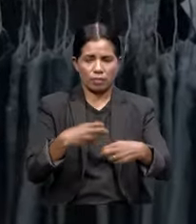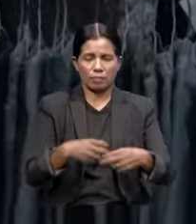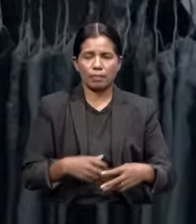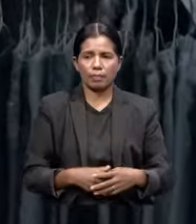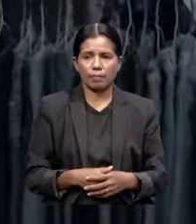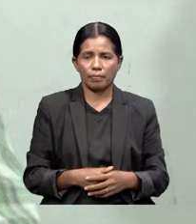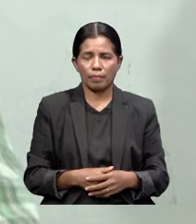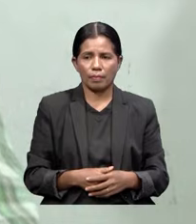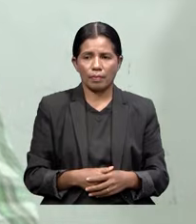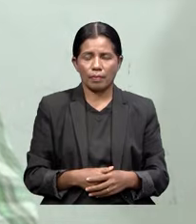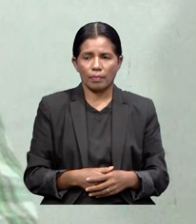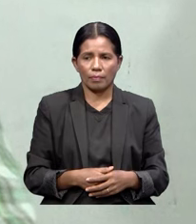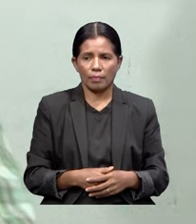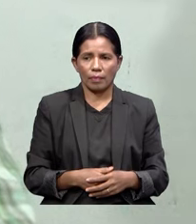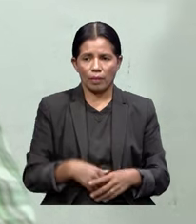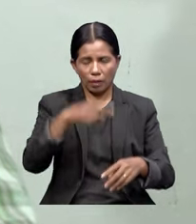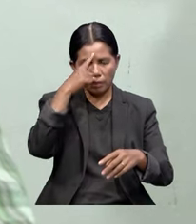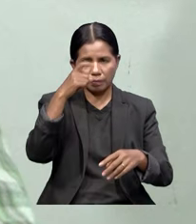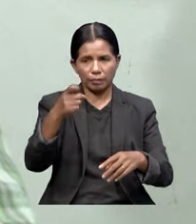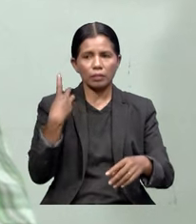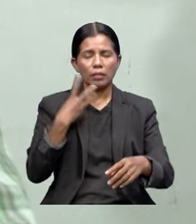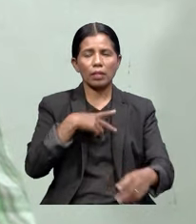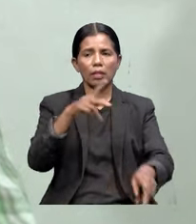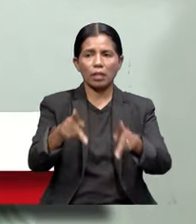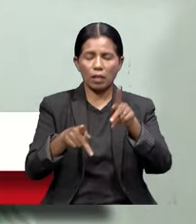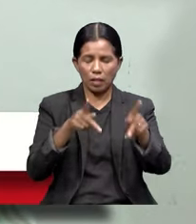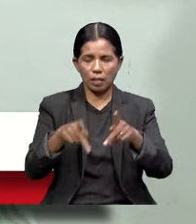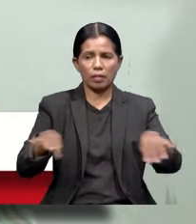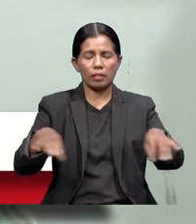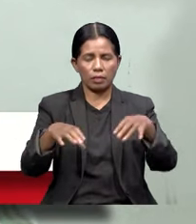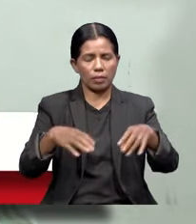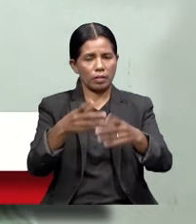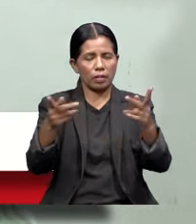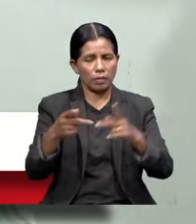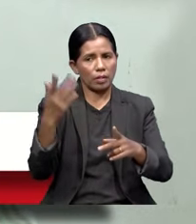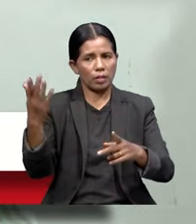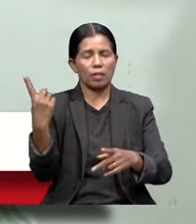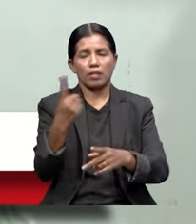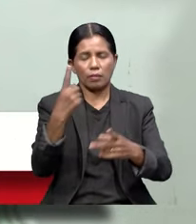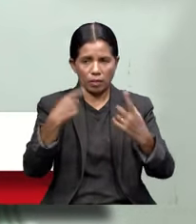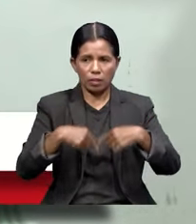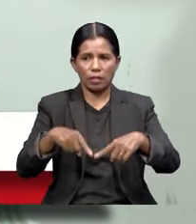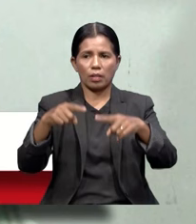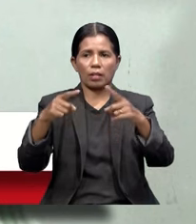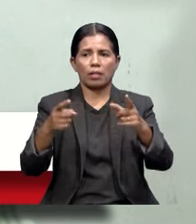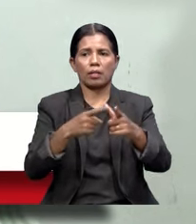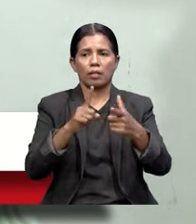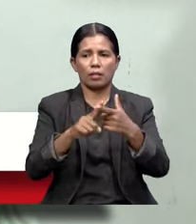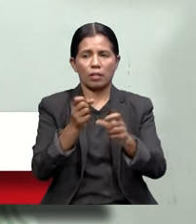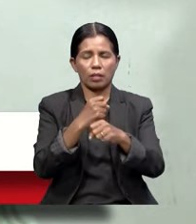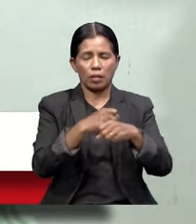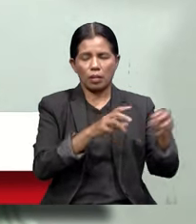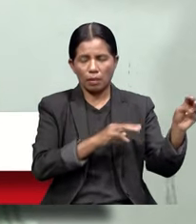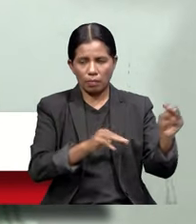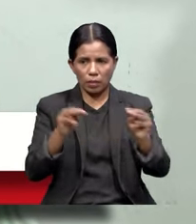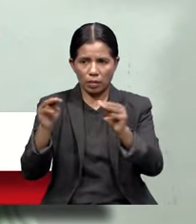Está na espera. Tamba a minha ema nebe serviço terreno né, sempre ba antes de ato hal mudança turma